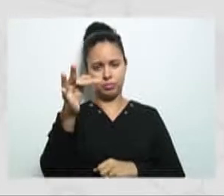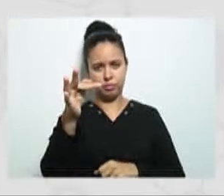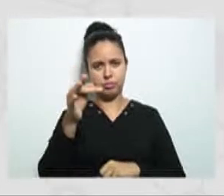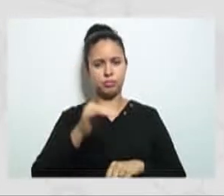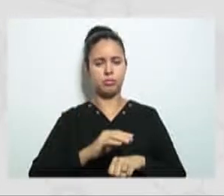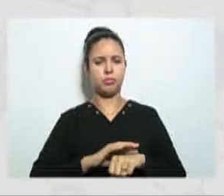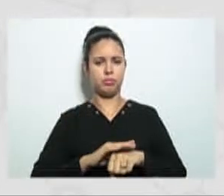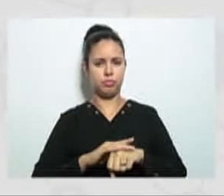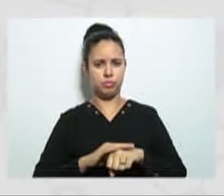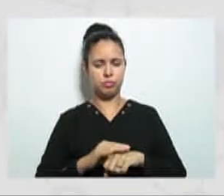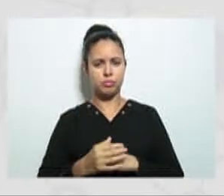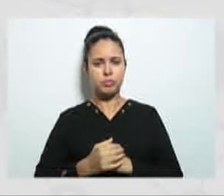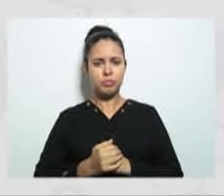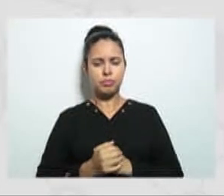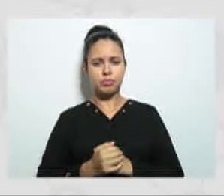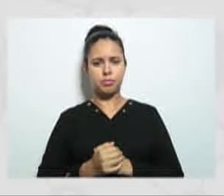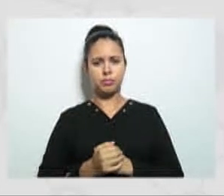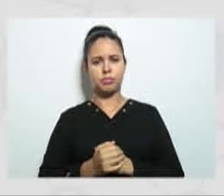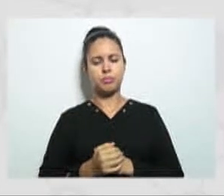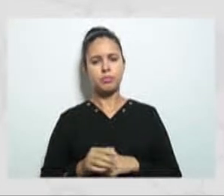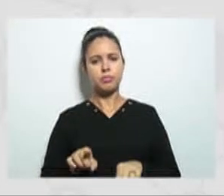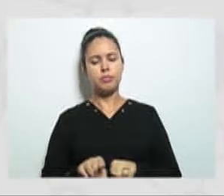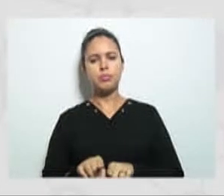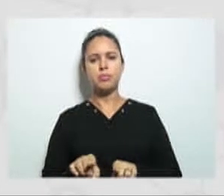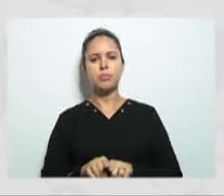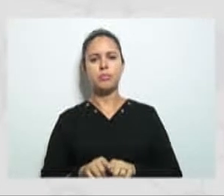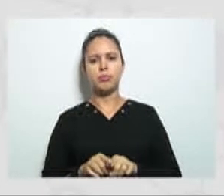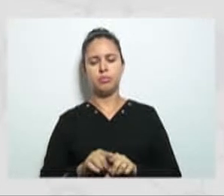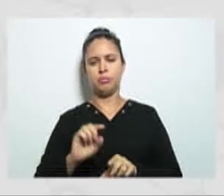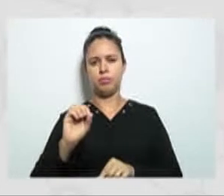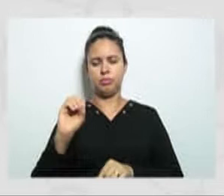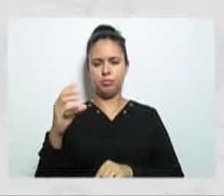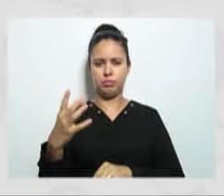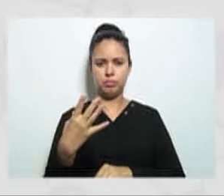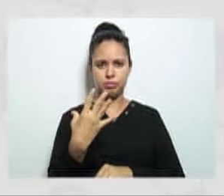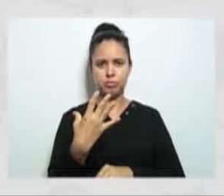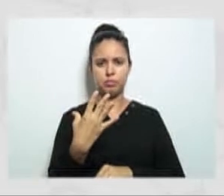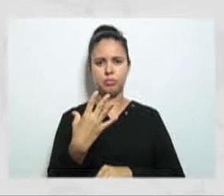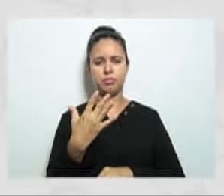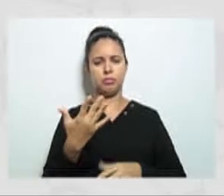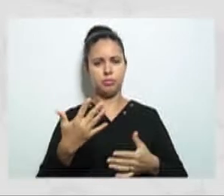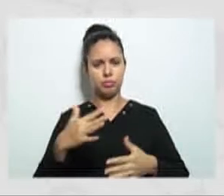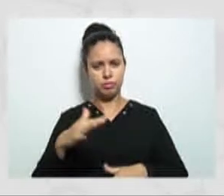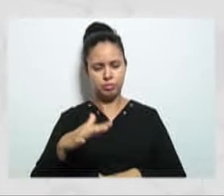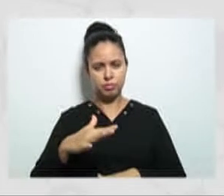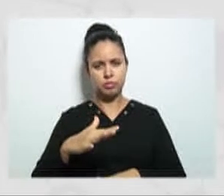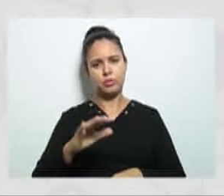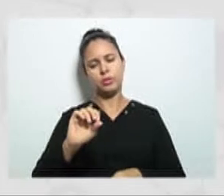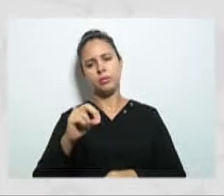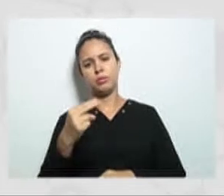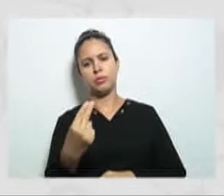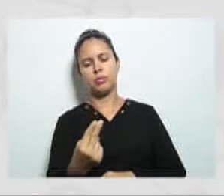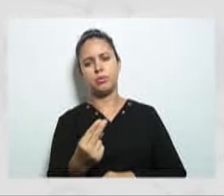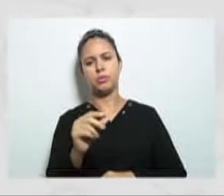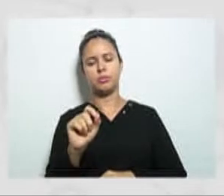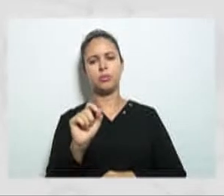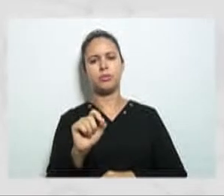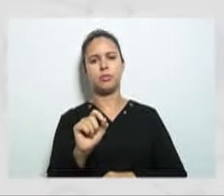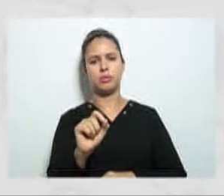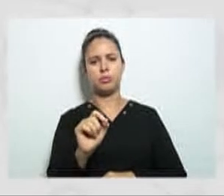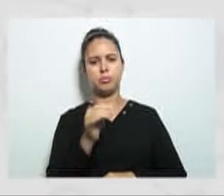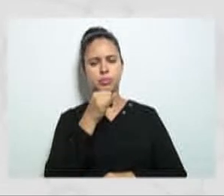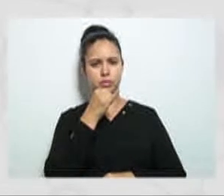Ó, aliado a isso, ó, procure monitores que mantenham as imagens estáveis, sem vibrações ou tremulações aparentes. Isso aí tinha muito problema